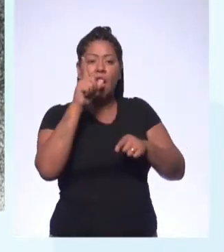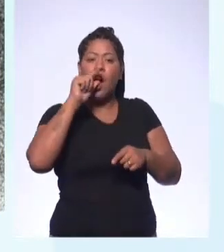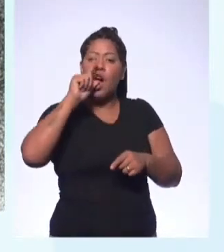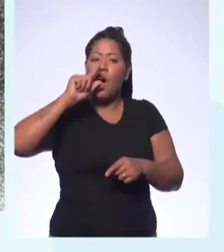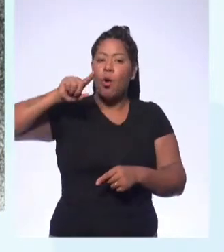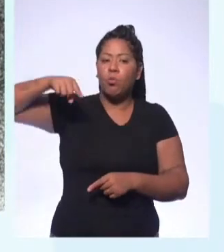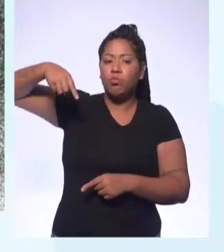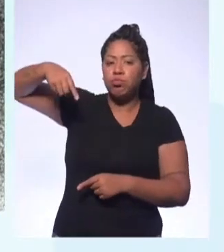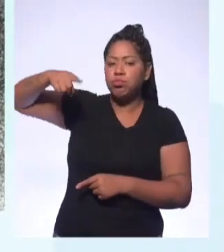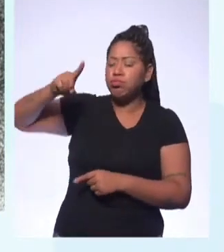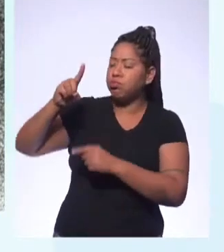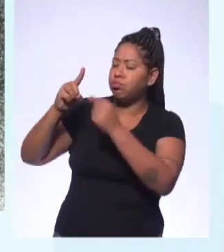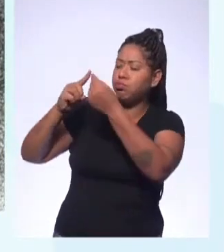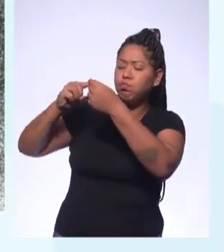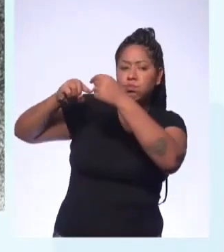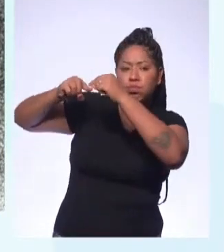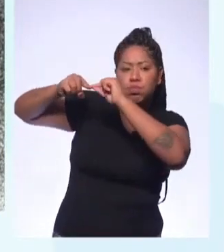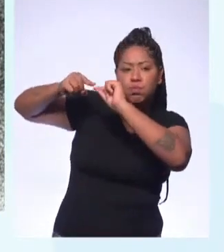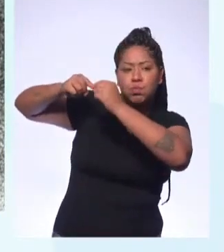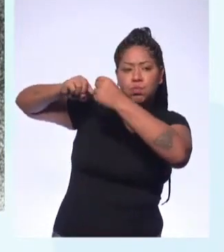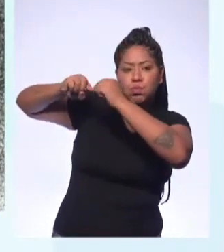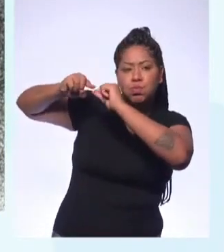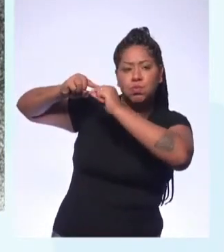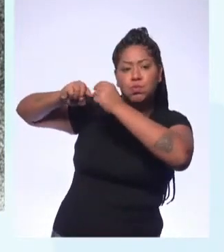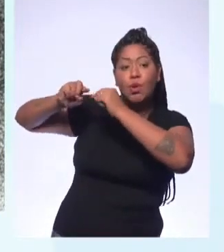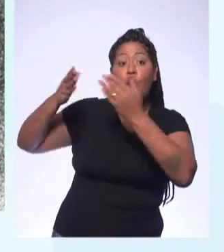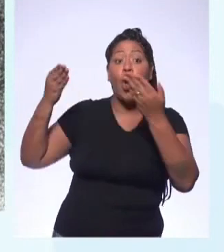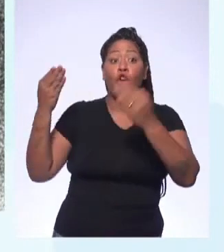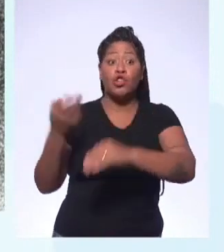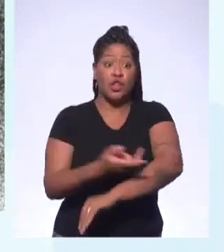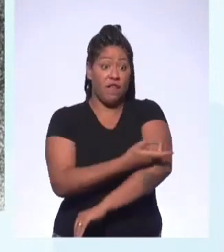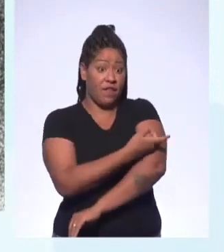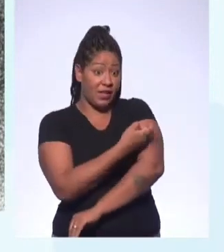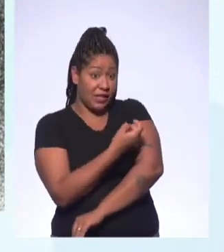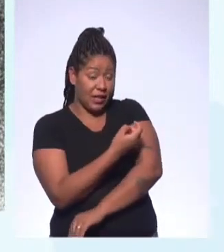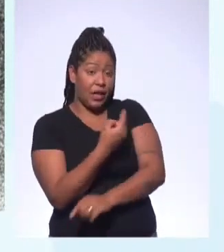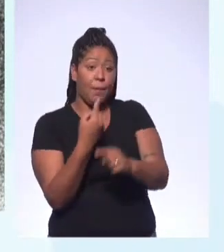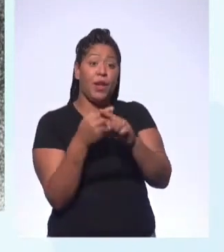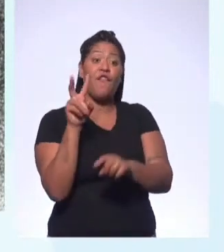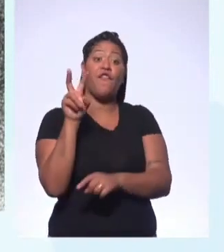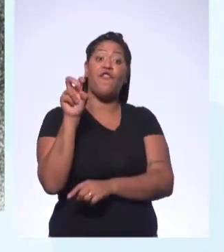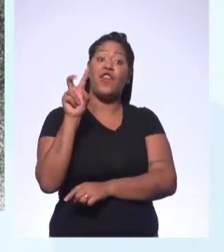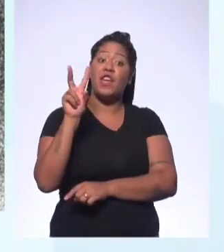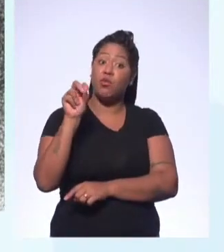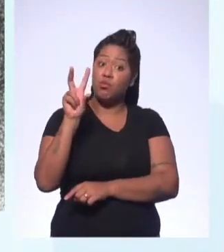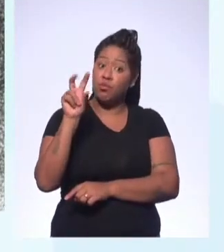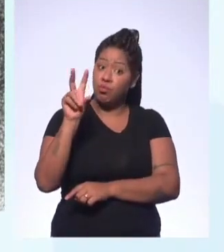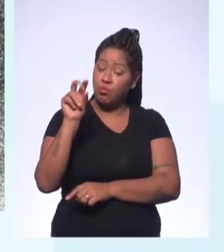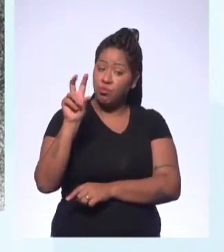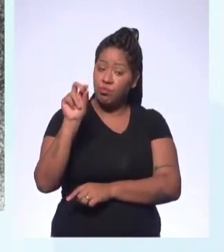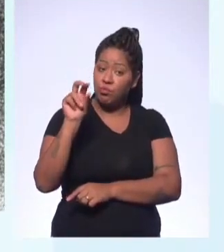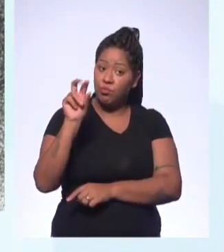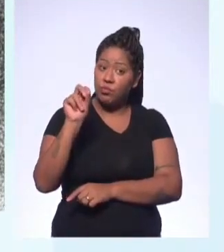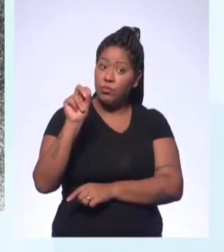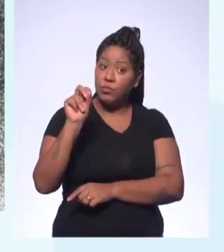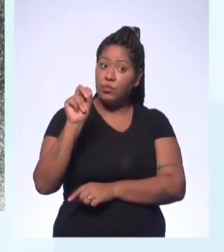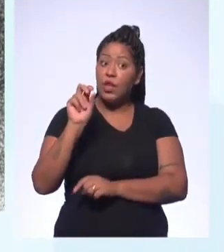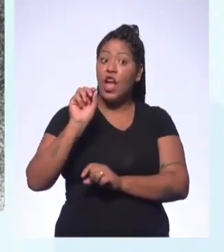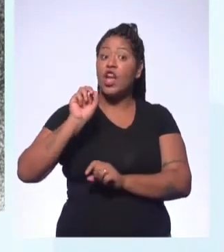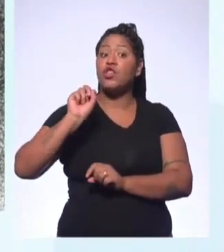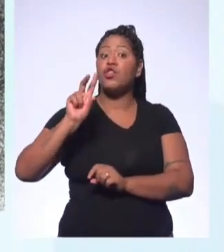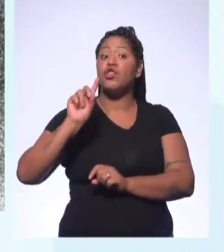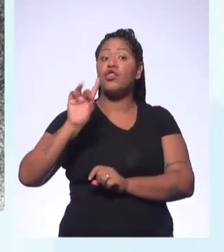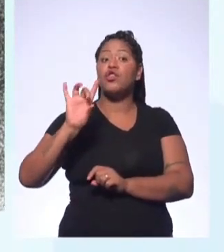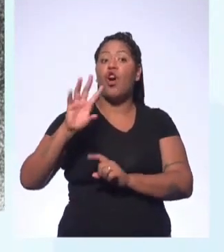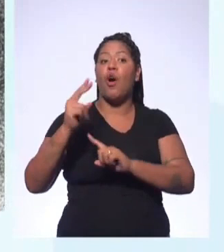menino. Tá bom? Então é o HPV, hoje a gente tem a vacinação, porque vírus, gente, normalmente o vírus, o combate ao